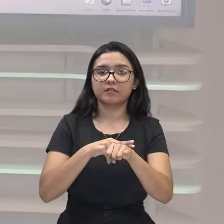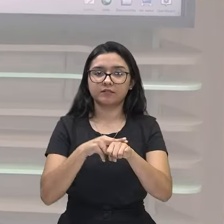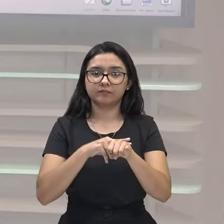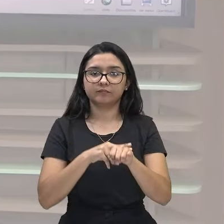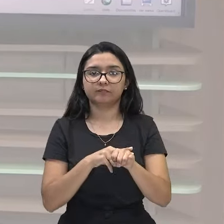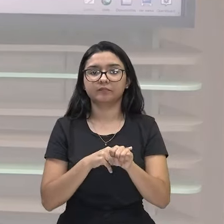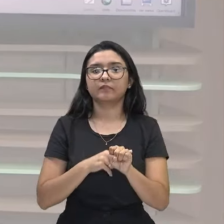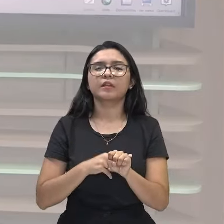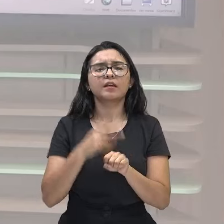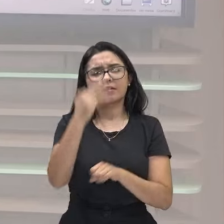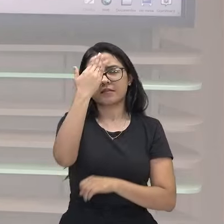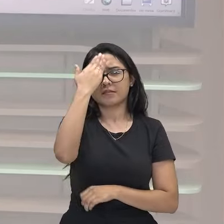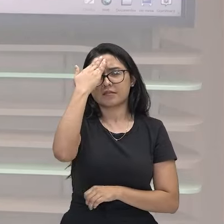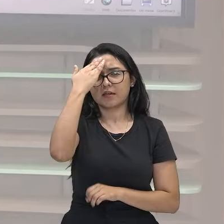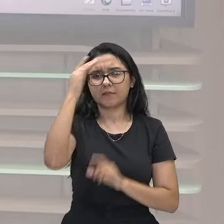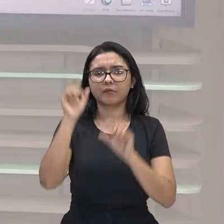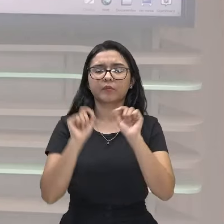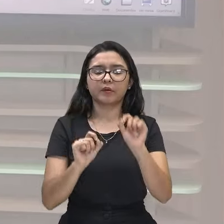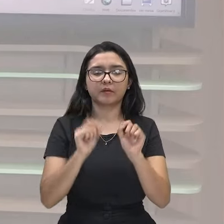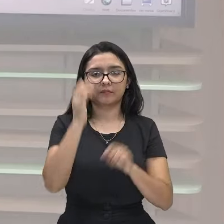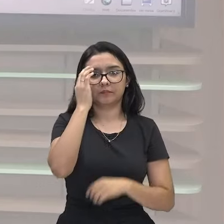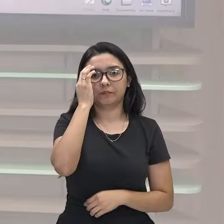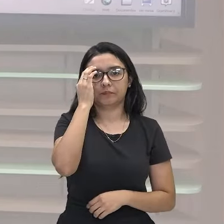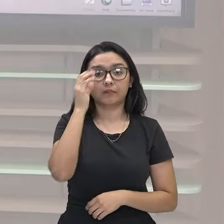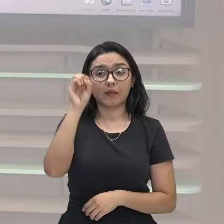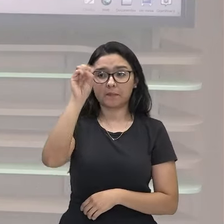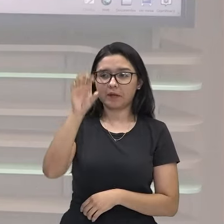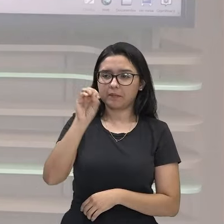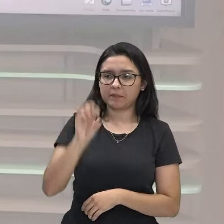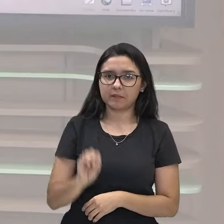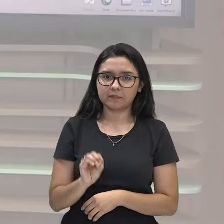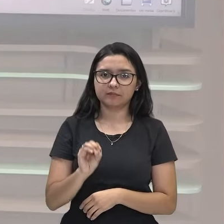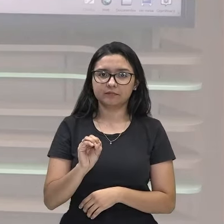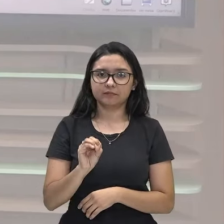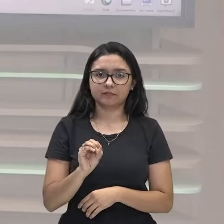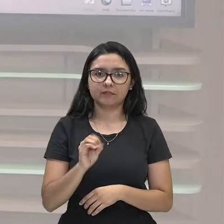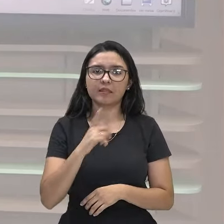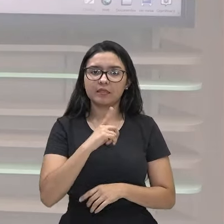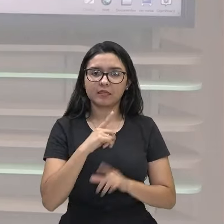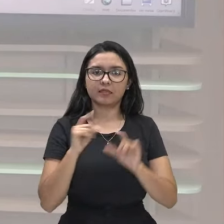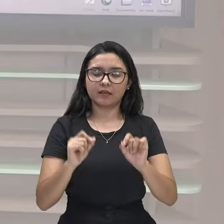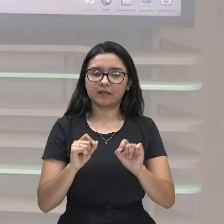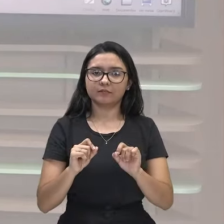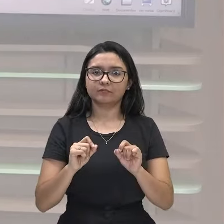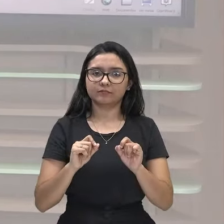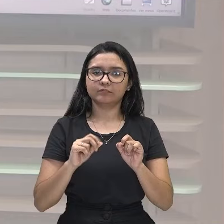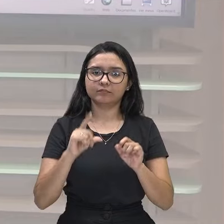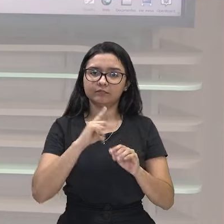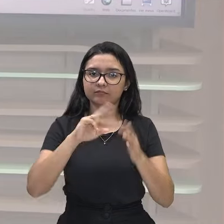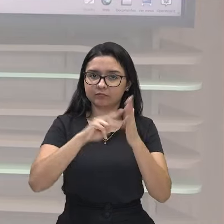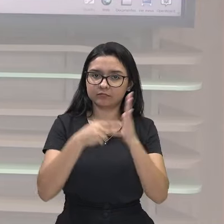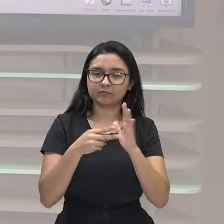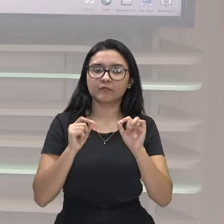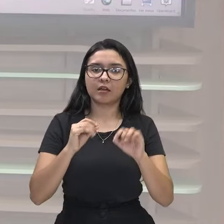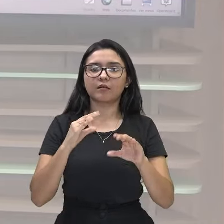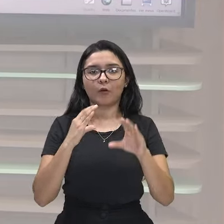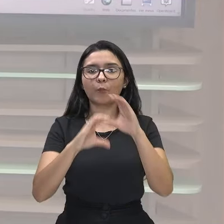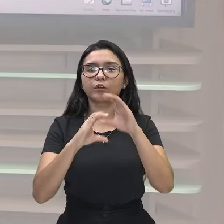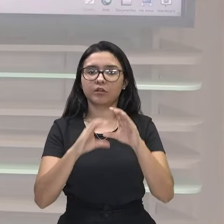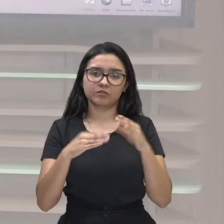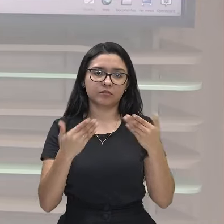que cada cor que vai abrindo, né, que vai se apresentando, ele vai trazer uma